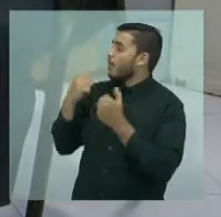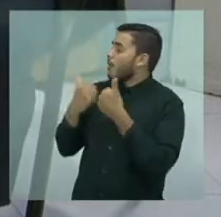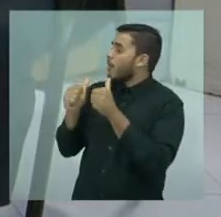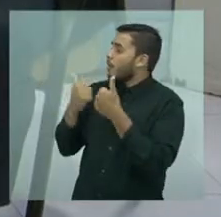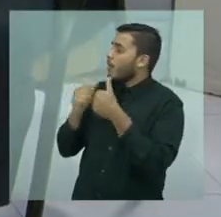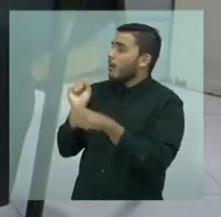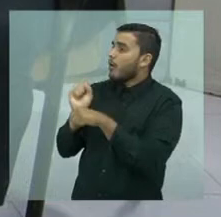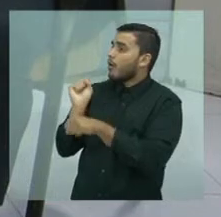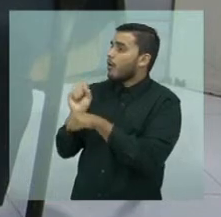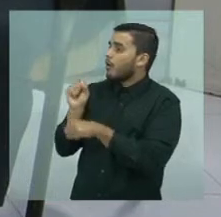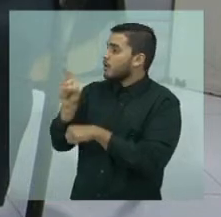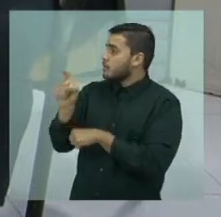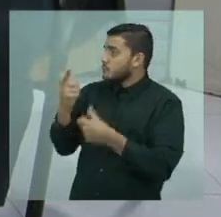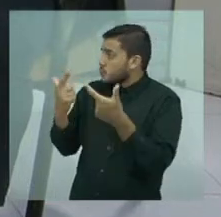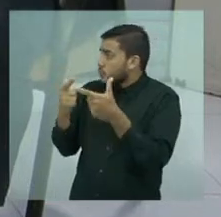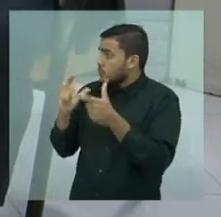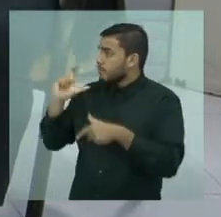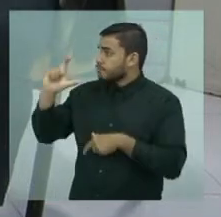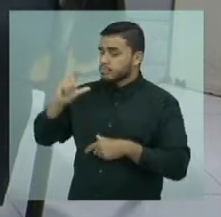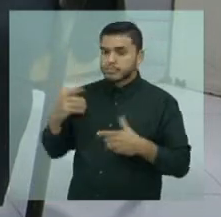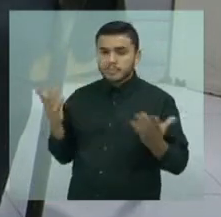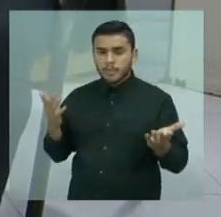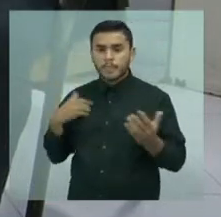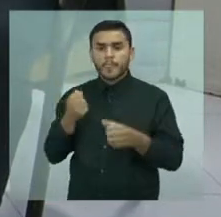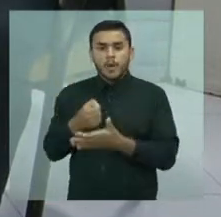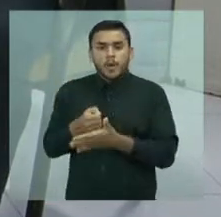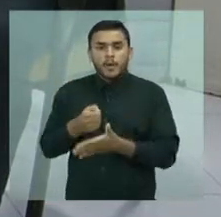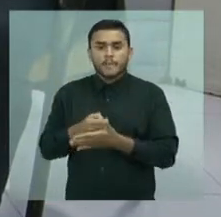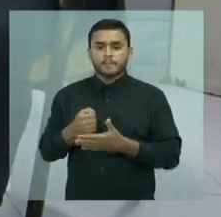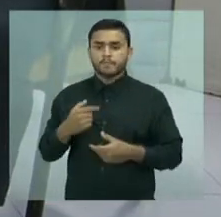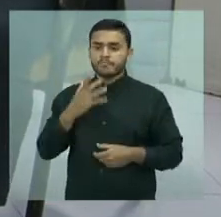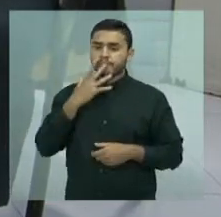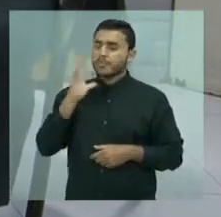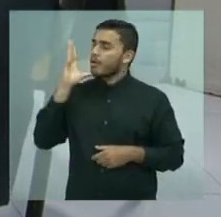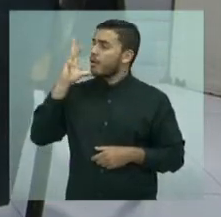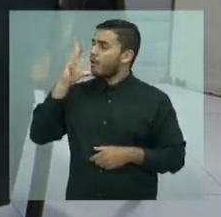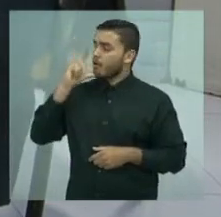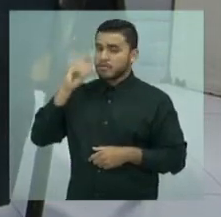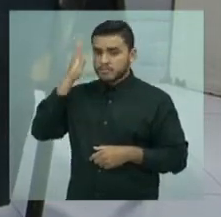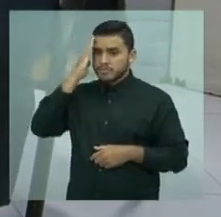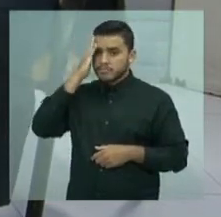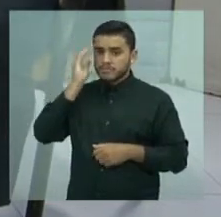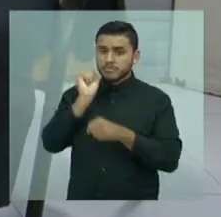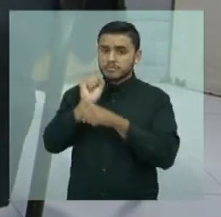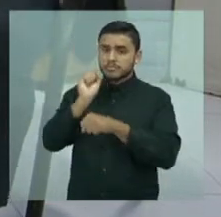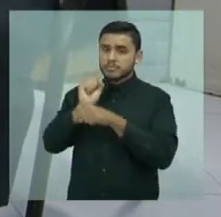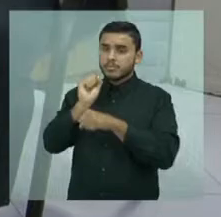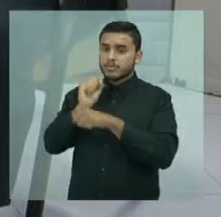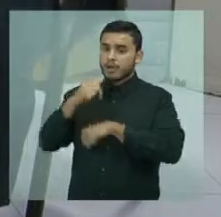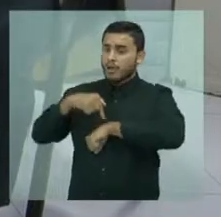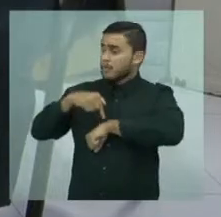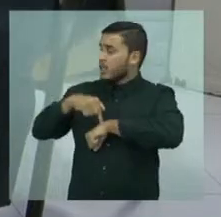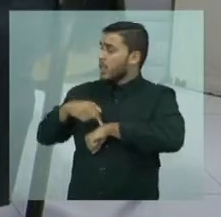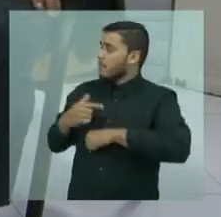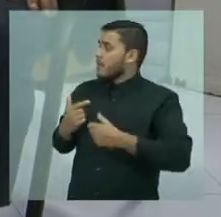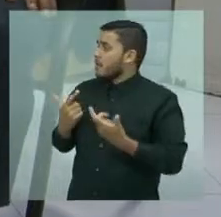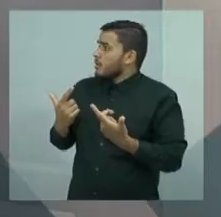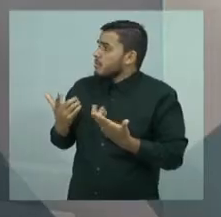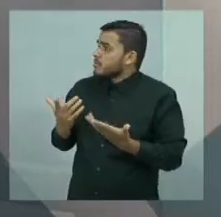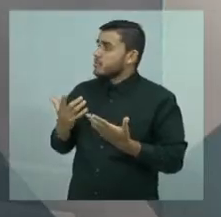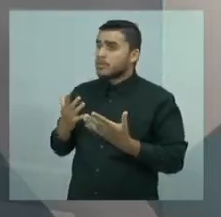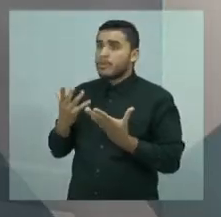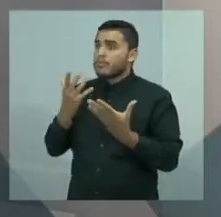porque você não tem o cartão. Aí você se obriga a esperar um outro que vai passar. Você vai perder mais tempo e vai pegar ele